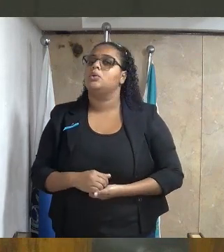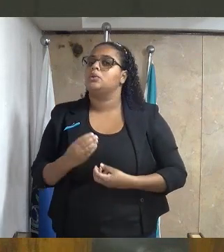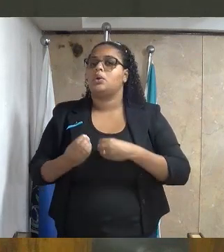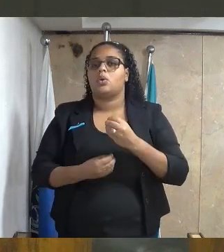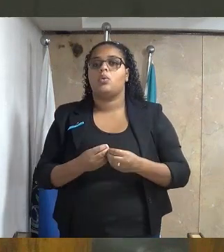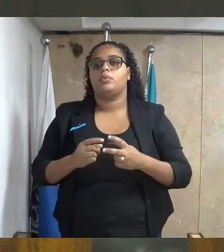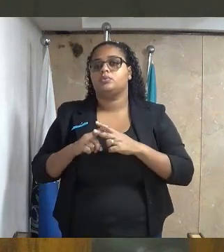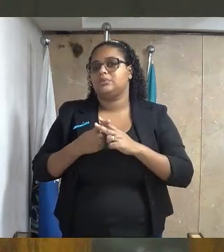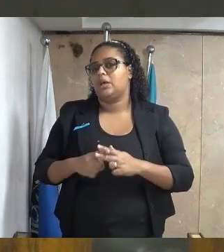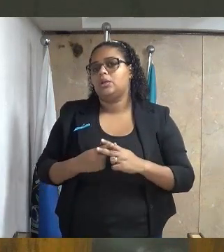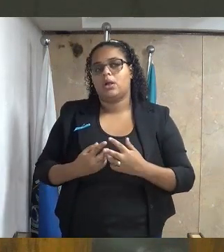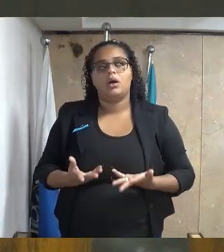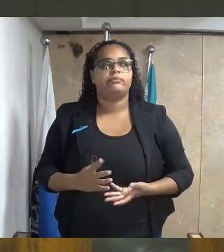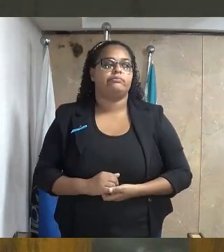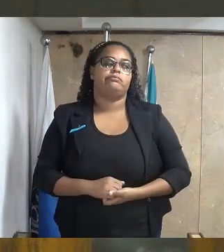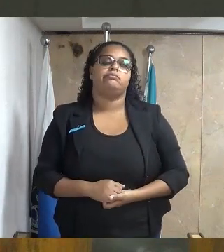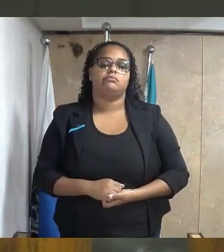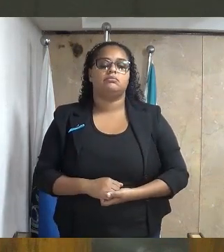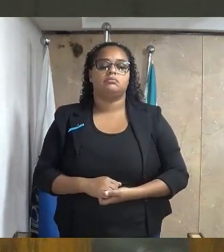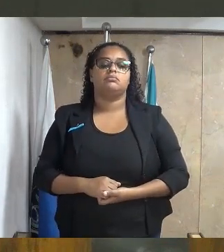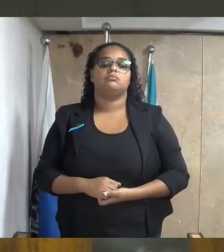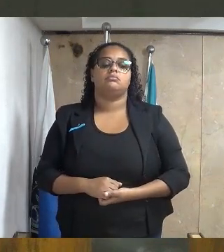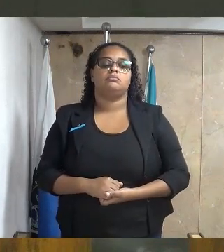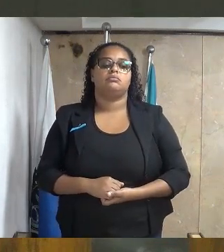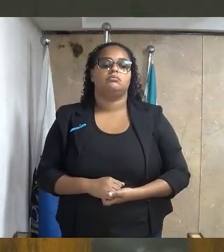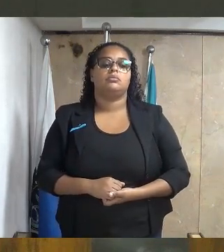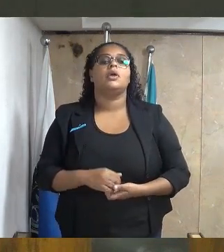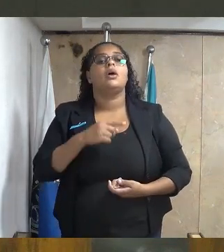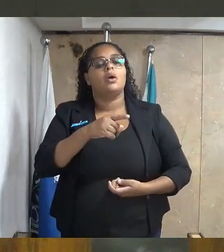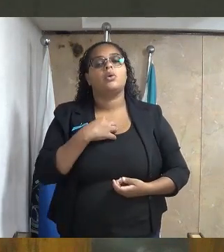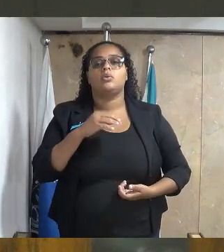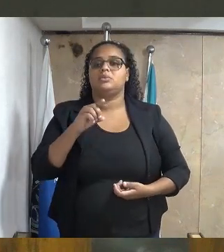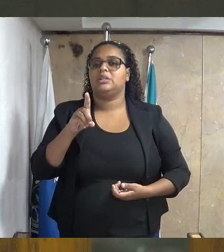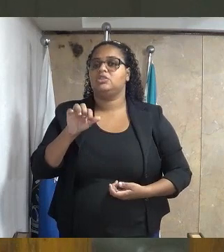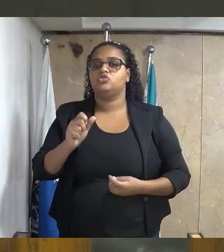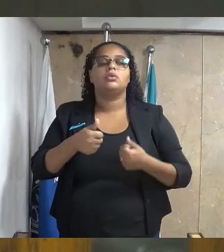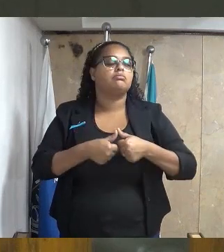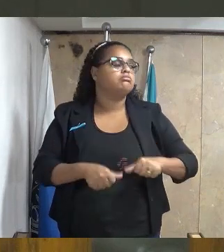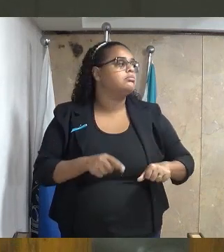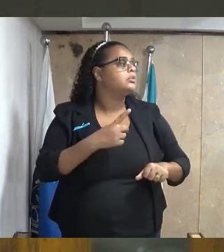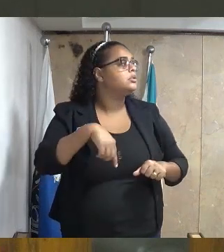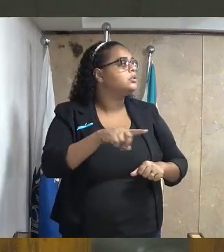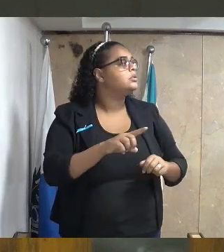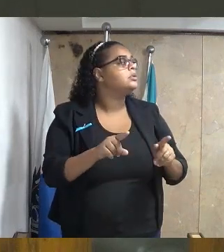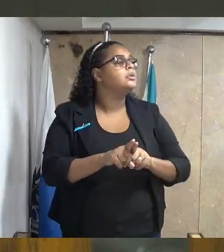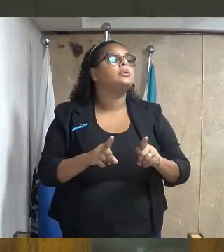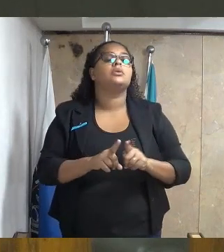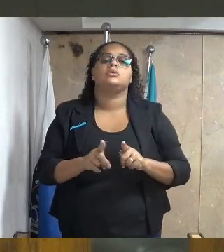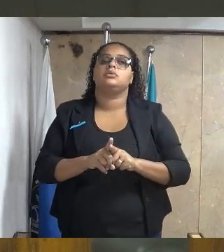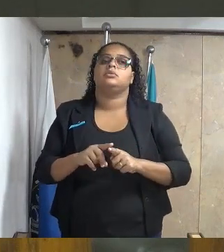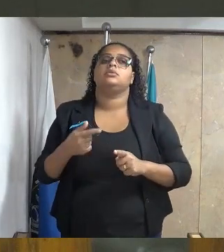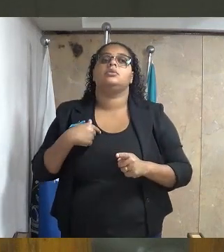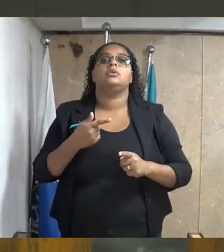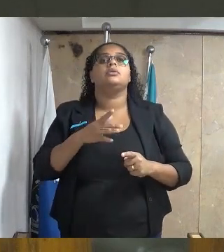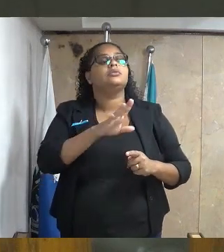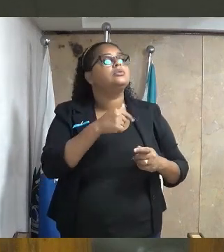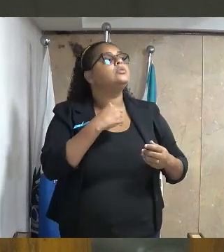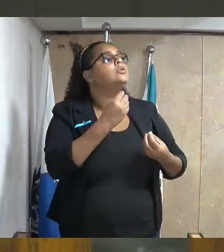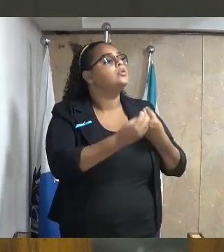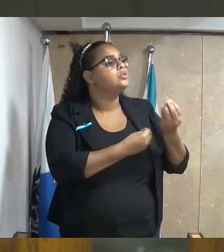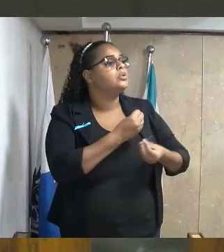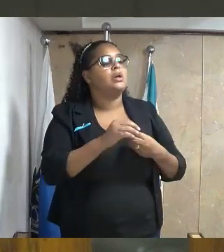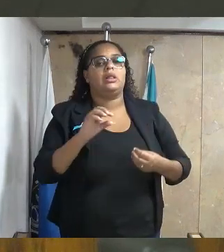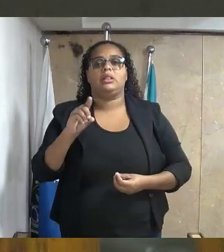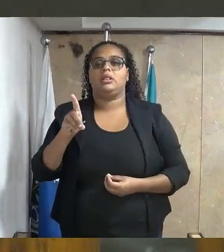irreparável. Irreparável, Ivan. Então, quero deixar aqui registrado nos anais desta casa o nosso pesar à nossa